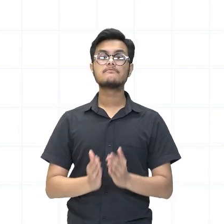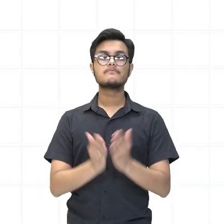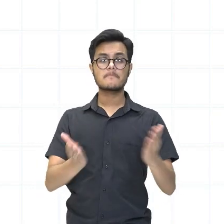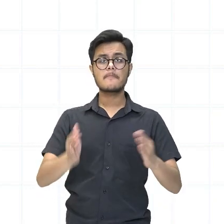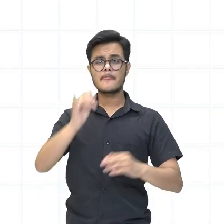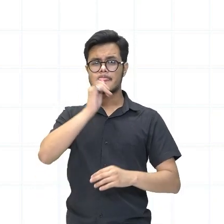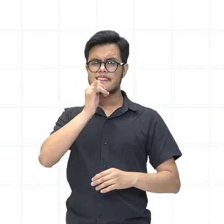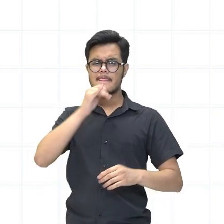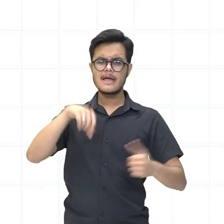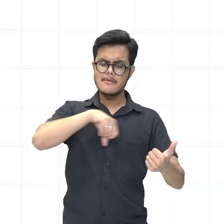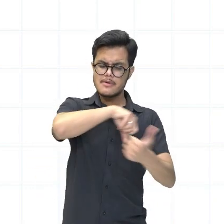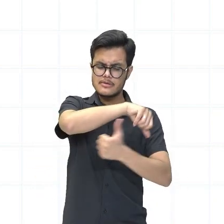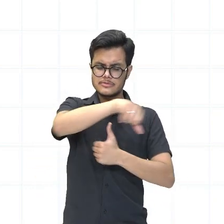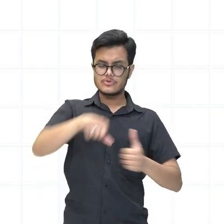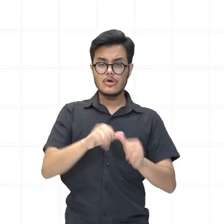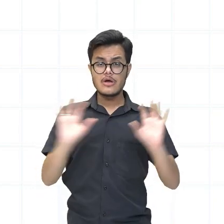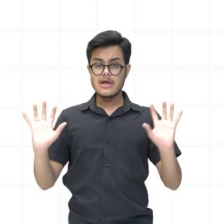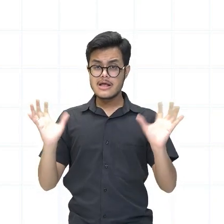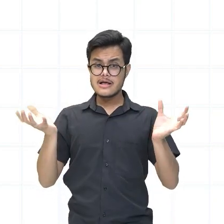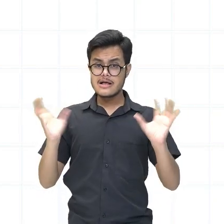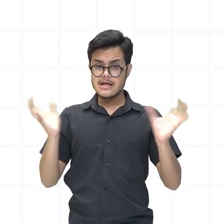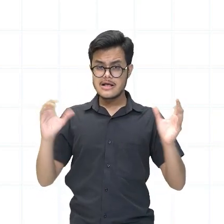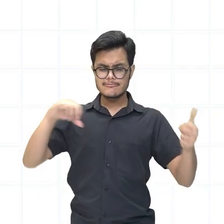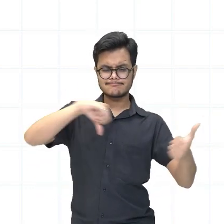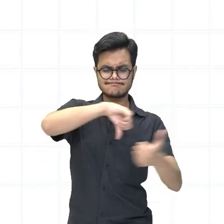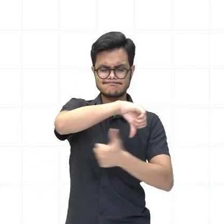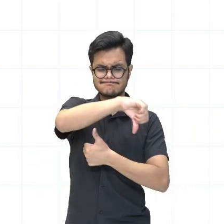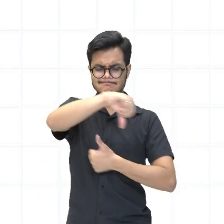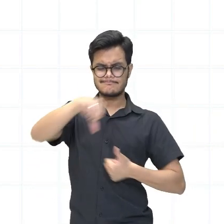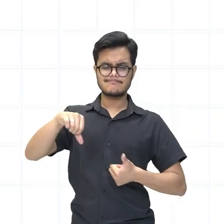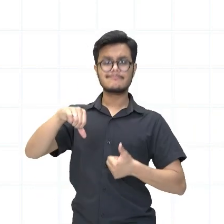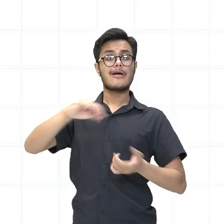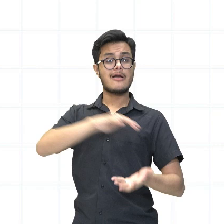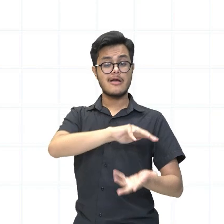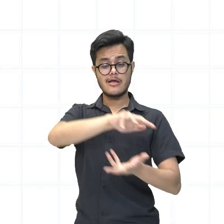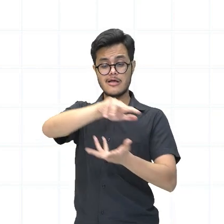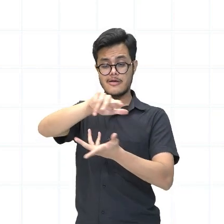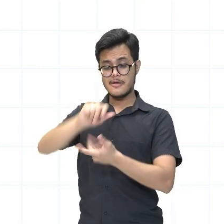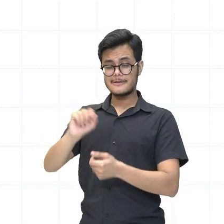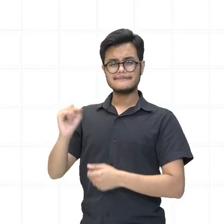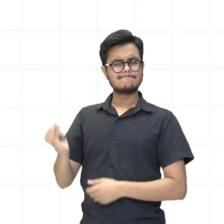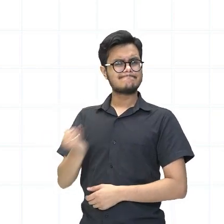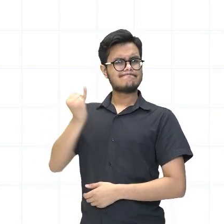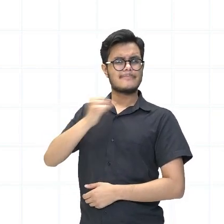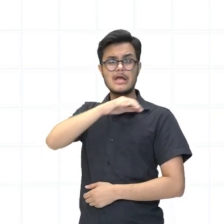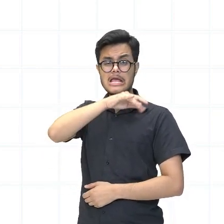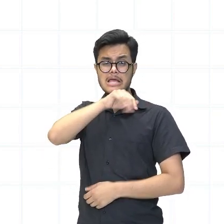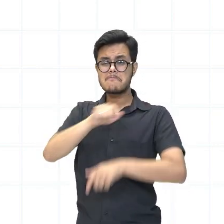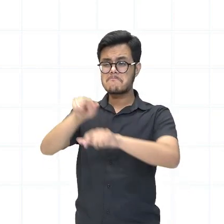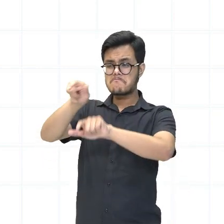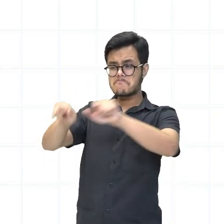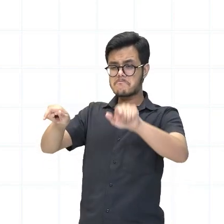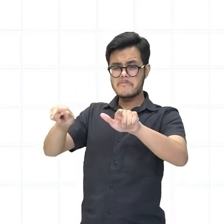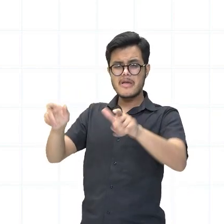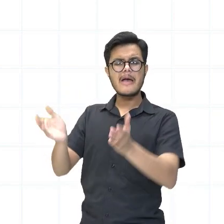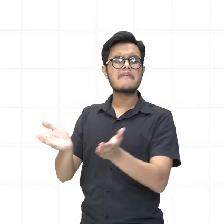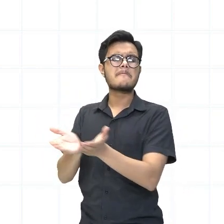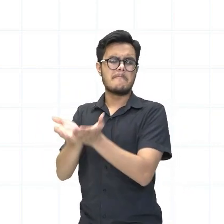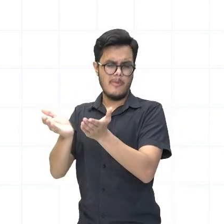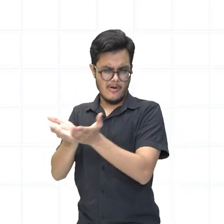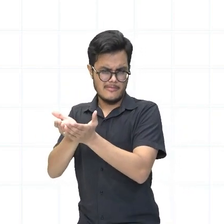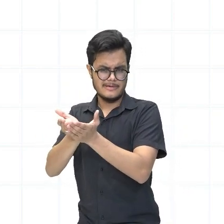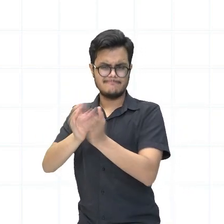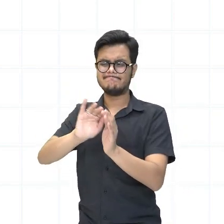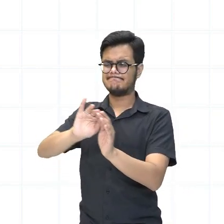das mudanças climáticas com graves consequências, em especial para os moradores das